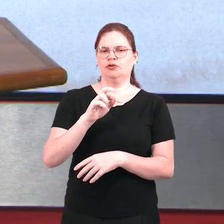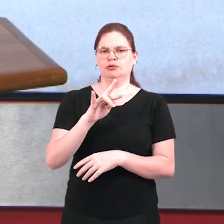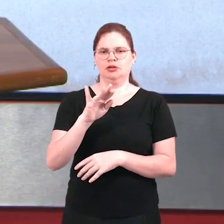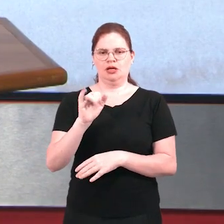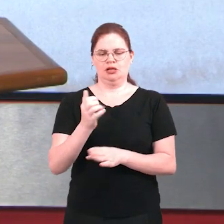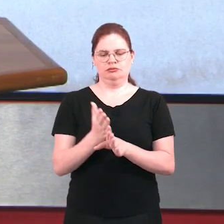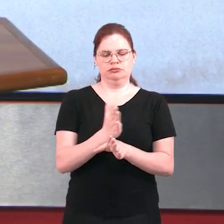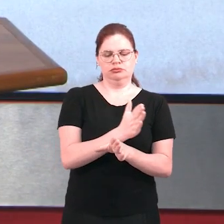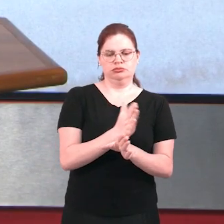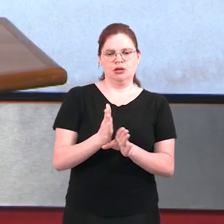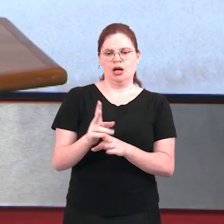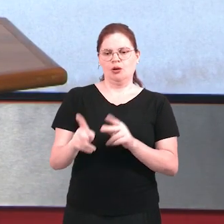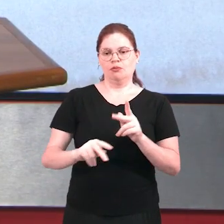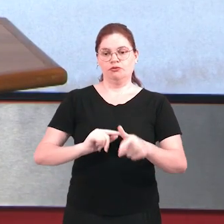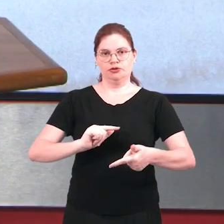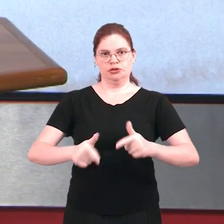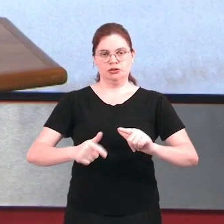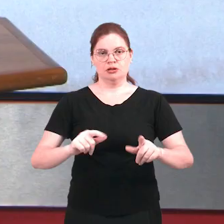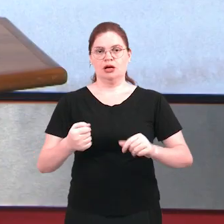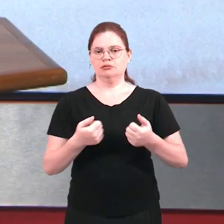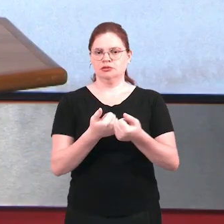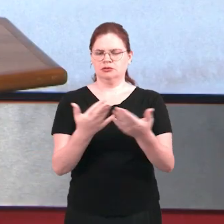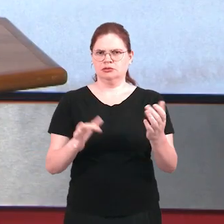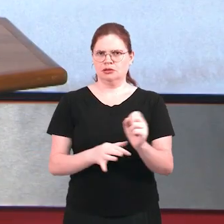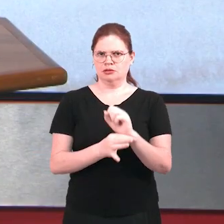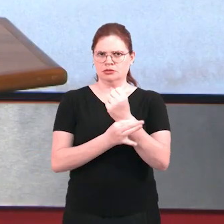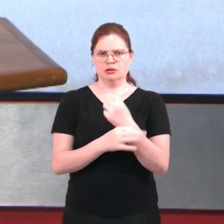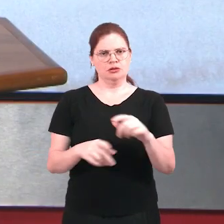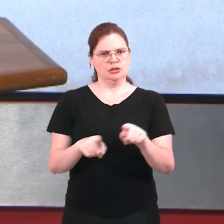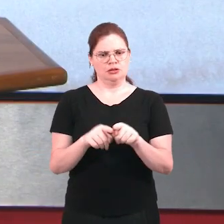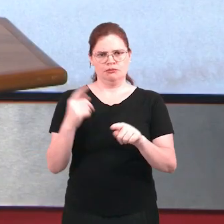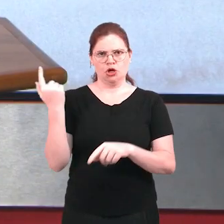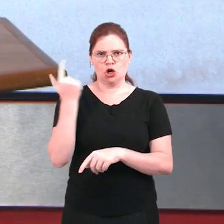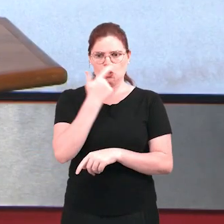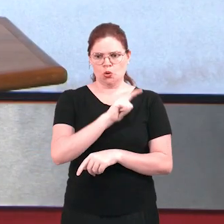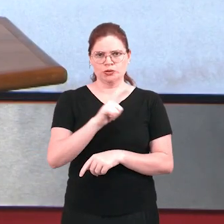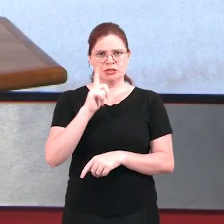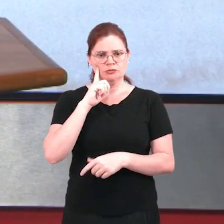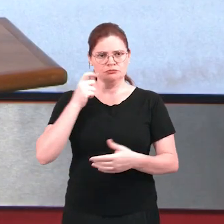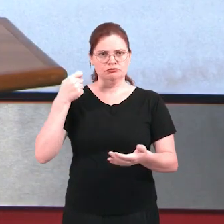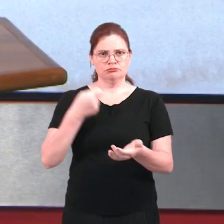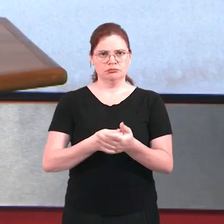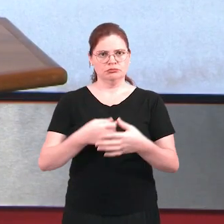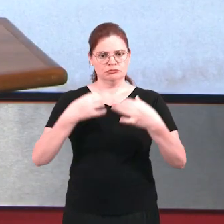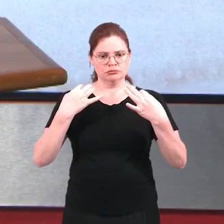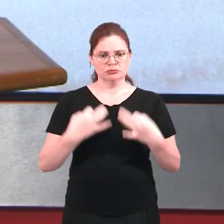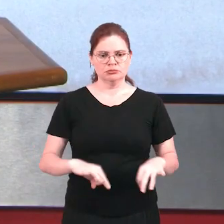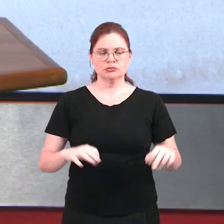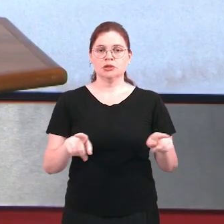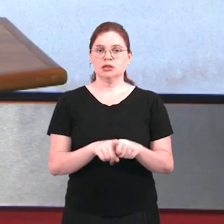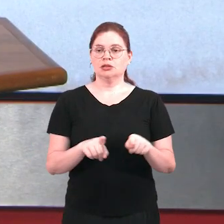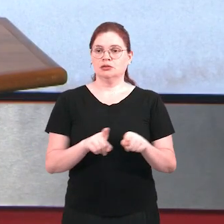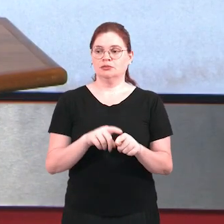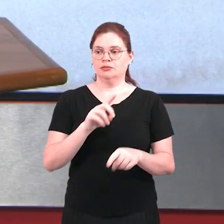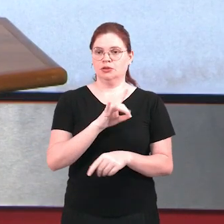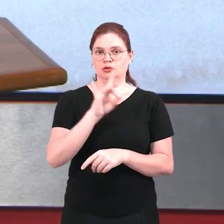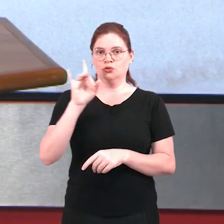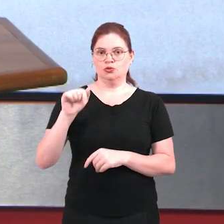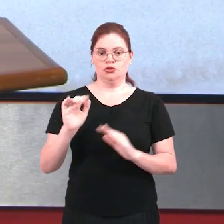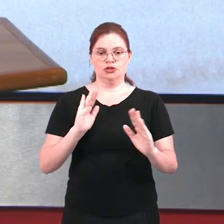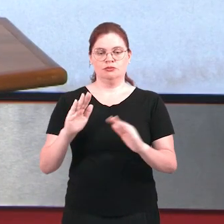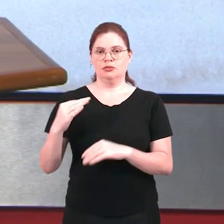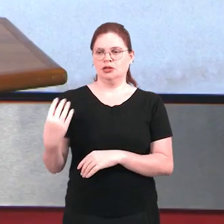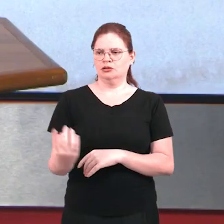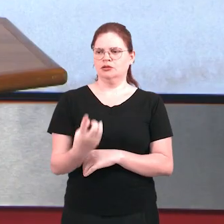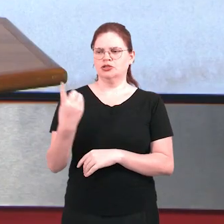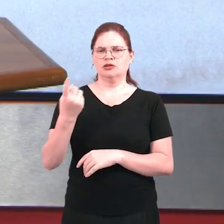promovendo segurança ao povo. Davi fez conquistas decisivas. Até os dias de Davi, Israel